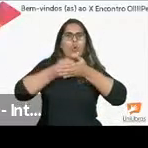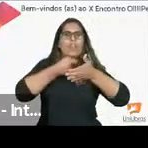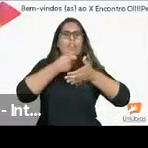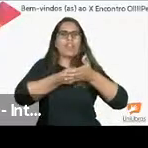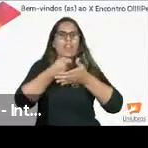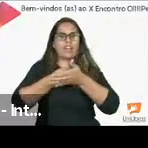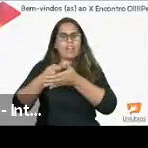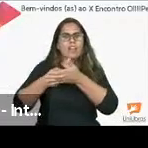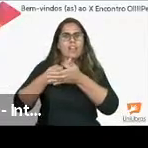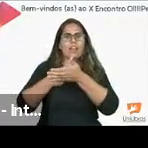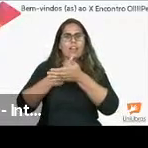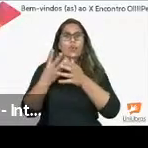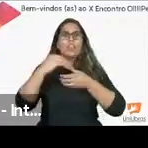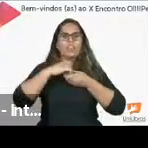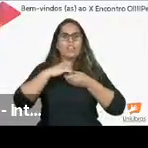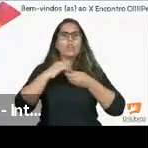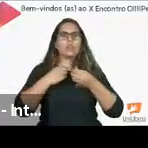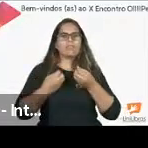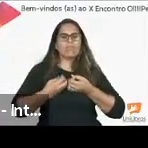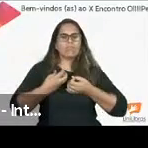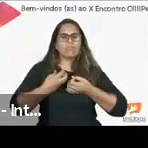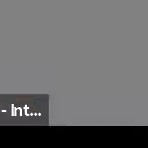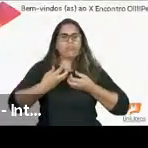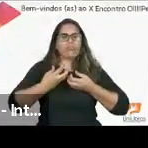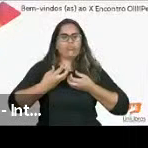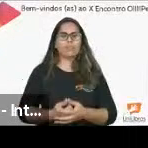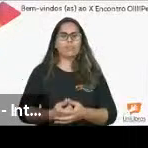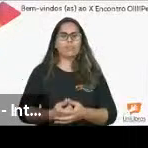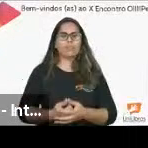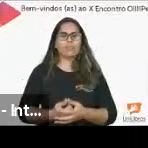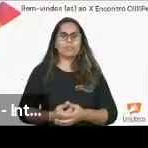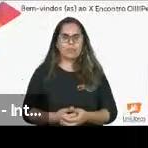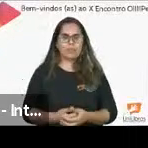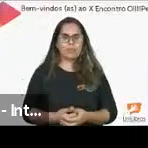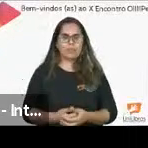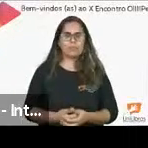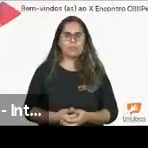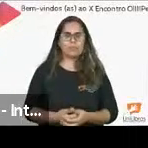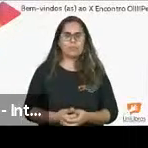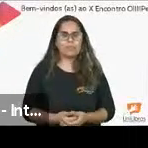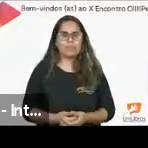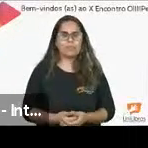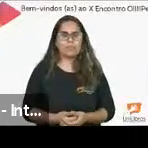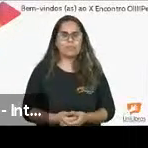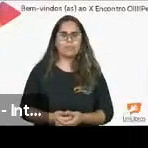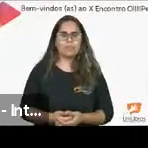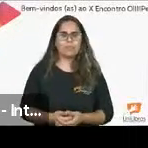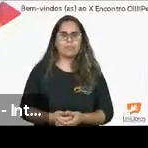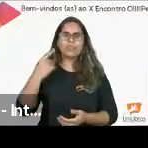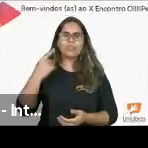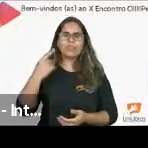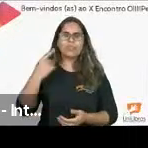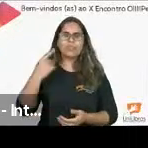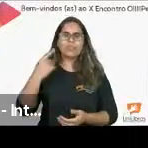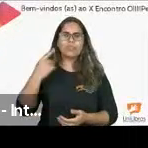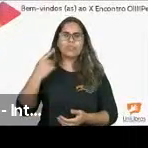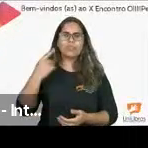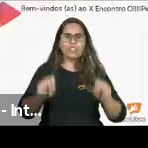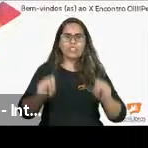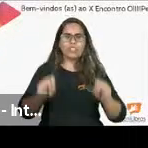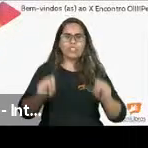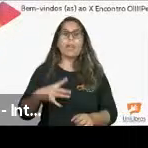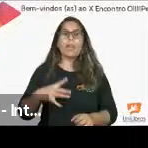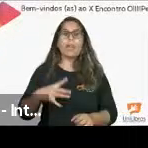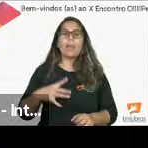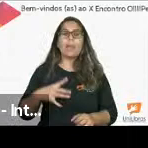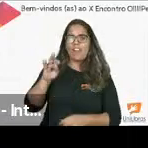ideia. Eu havia lido Gregory Bateson antes, né, sobre os sistemas, com Varelas eu aprendi a